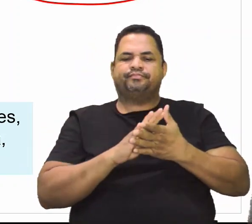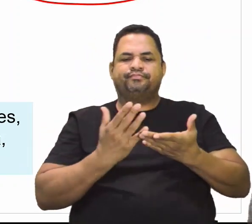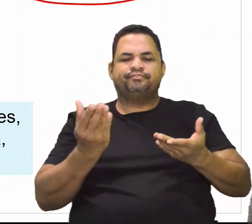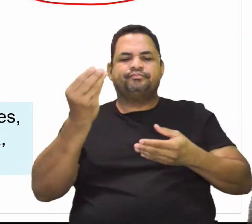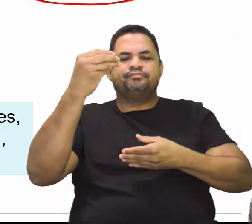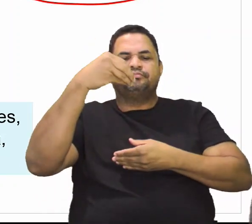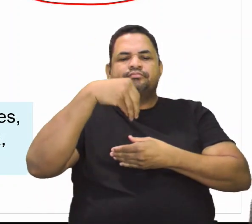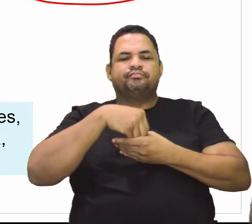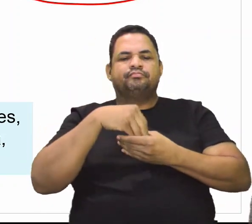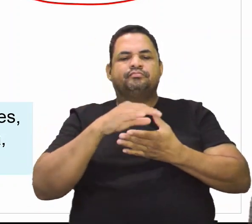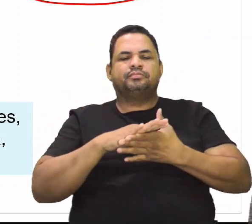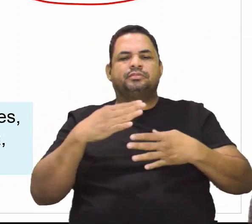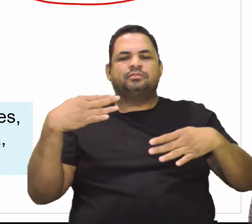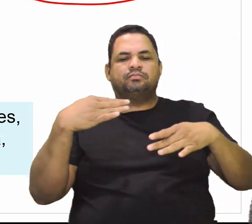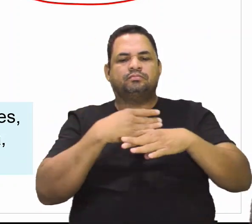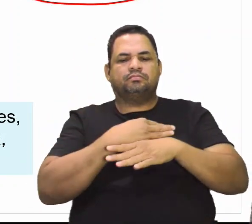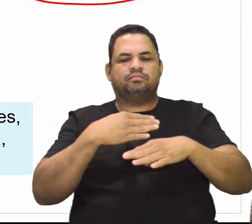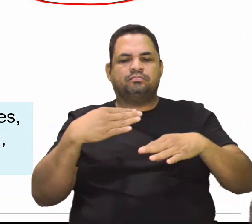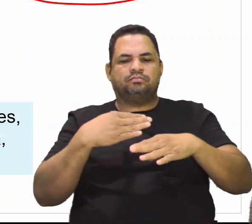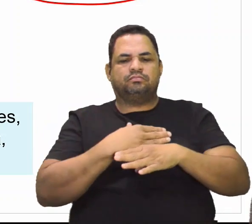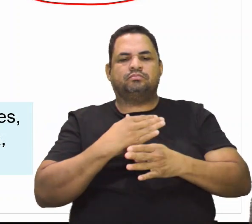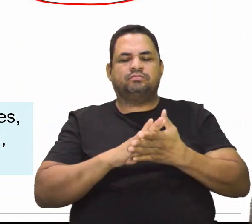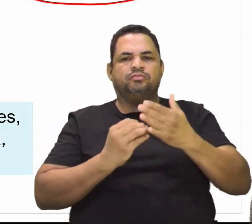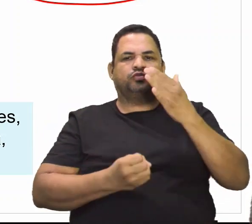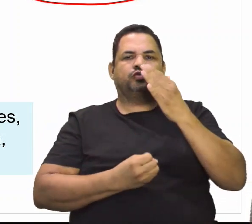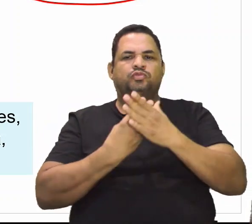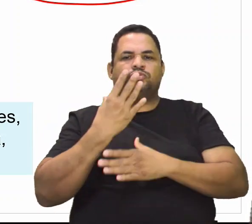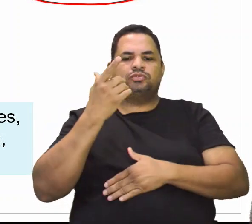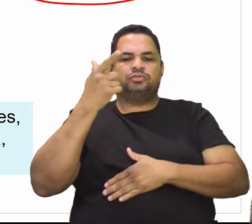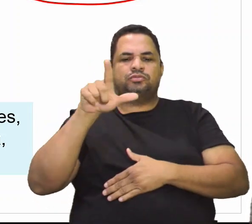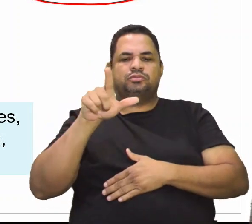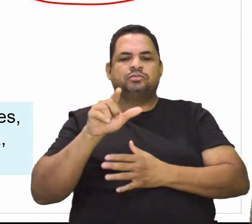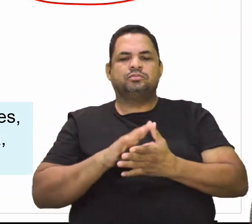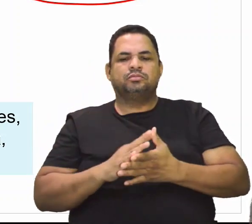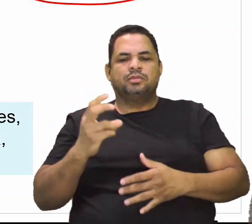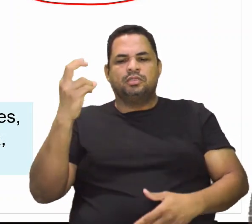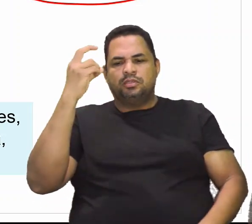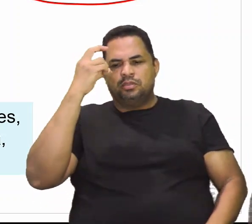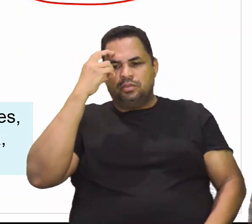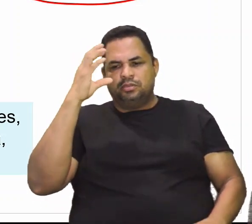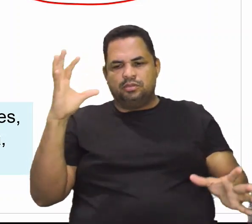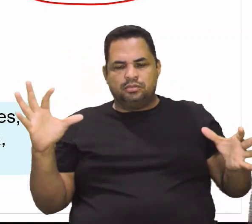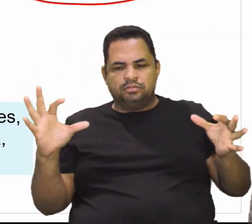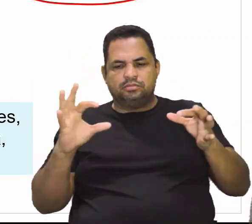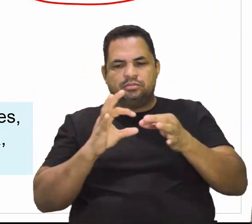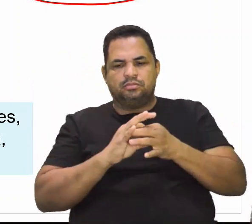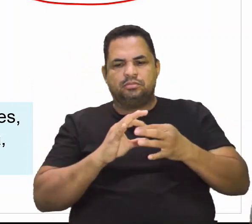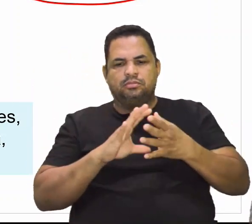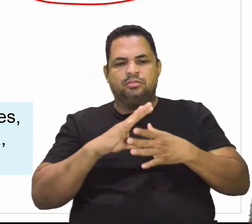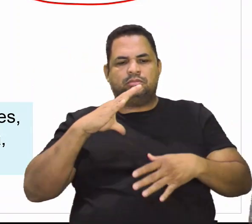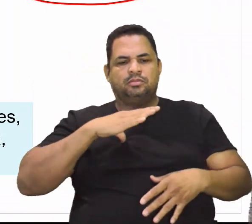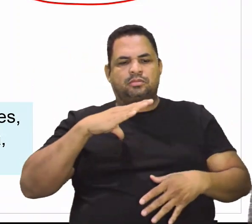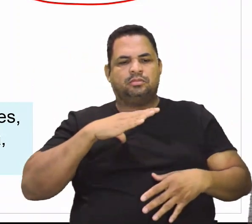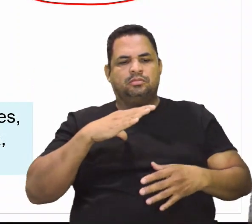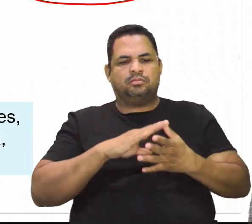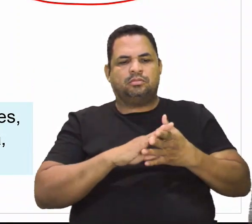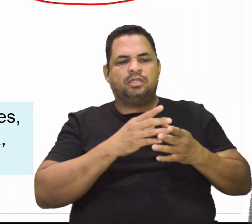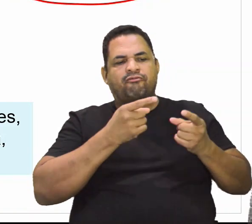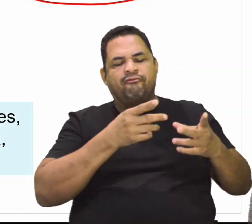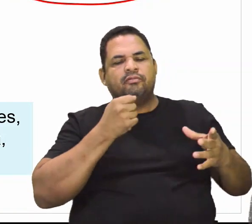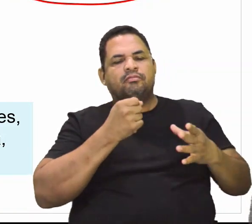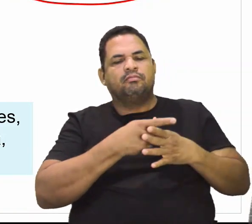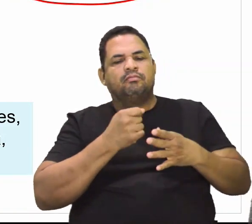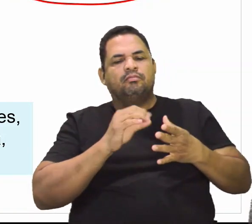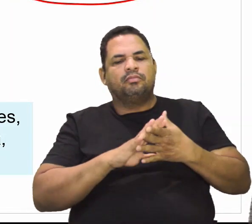dentro da parte urbana que vai reaparecer. A cultura ligada às cidades, é uma cultura ligada ao comércio,